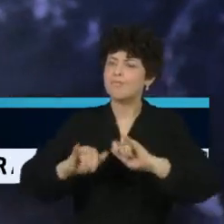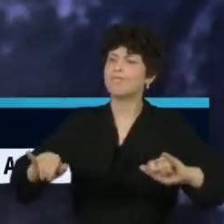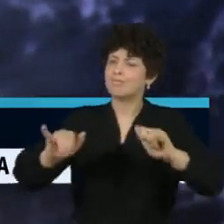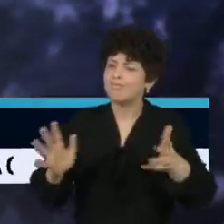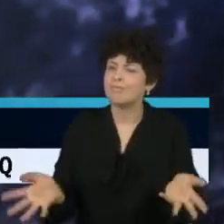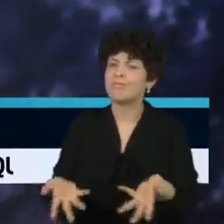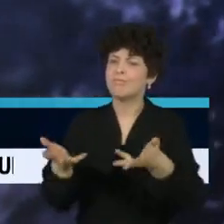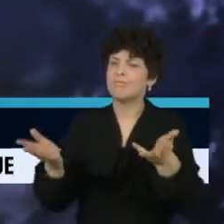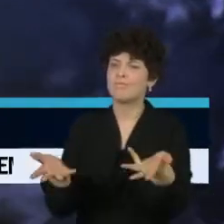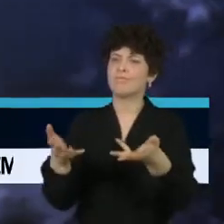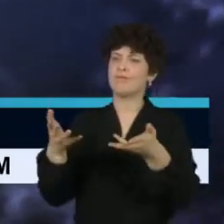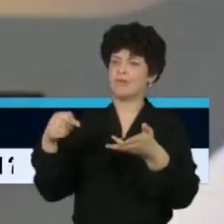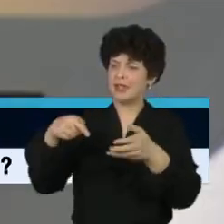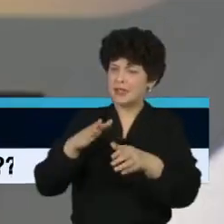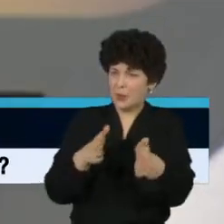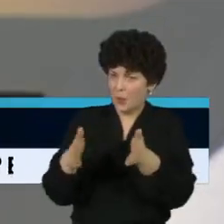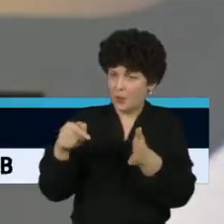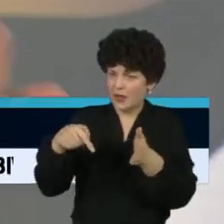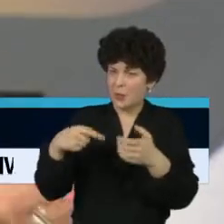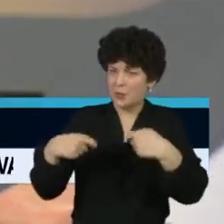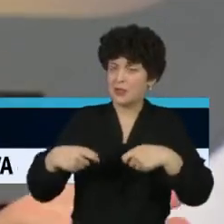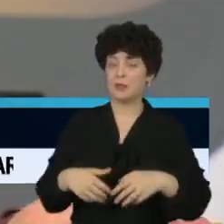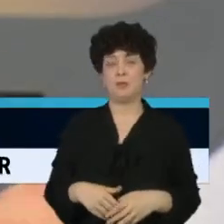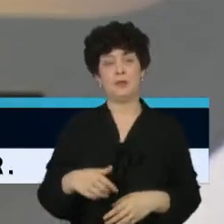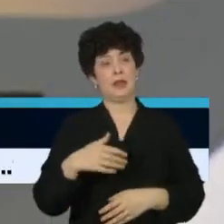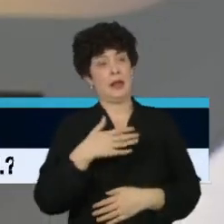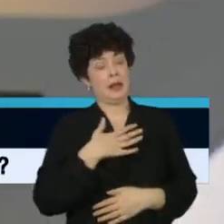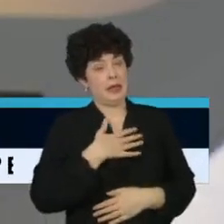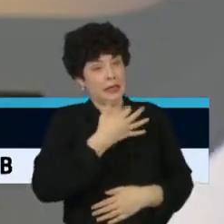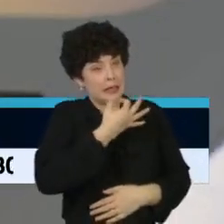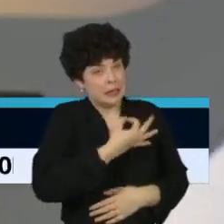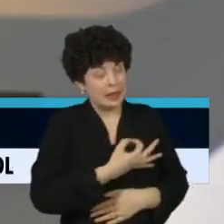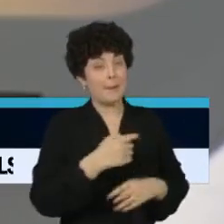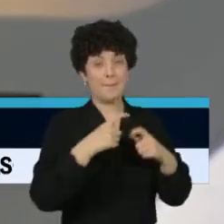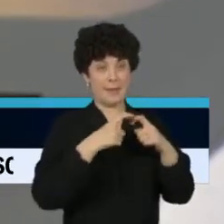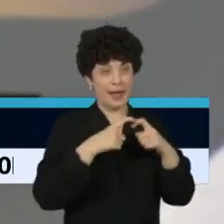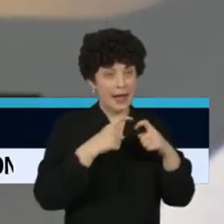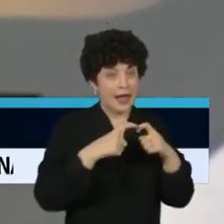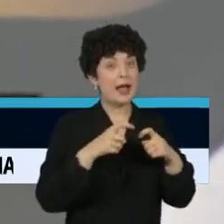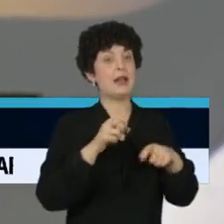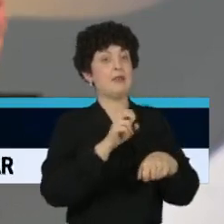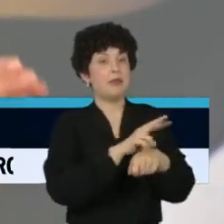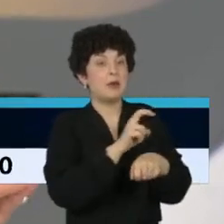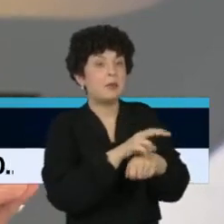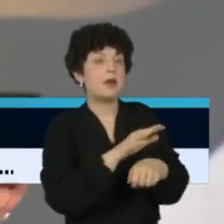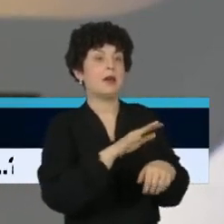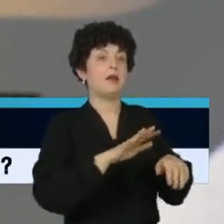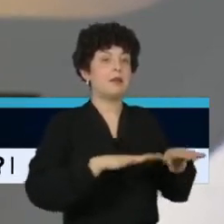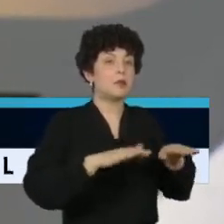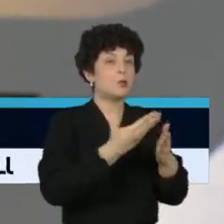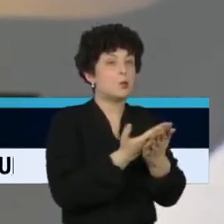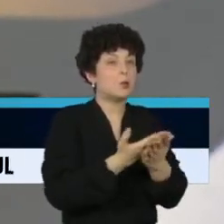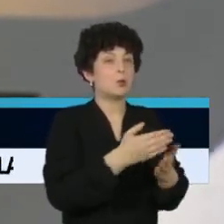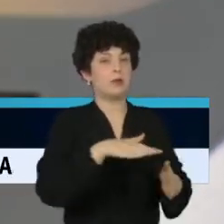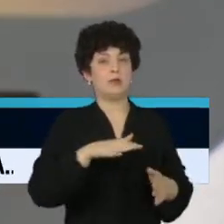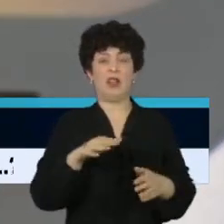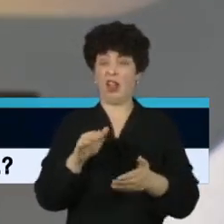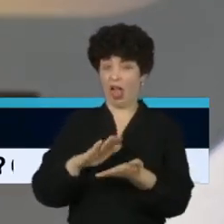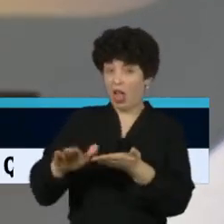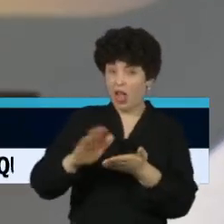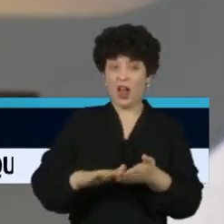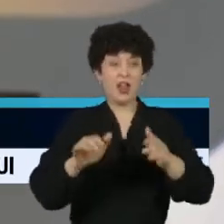campanhas, principalmente nesse momento? Olha, eu como médico infectólogo, em vez de gastar dinheiro em